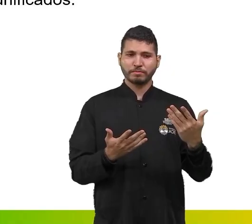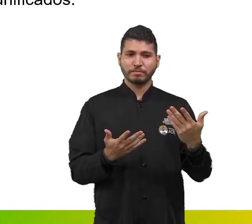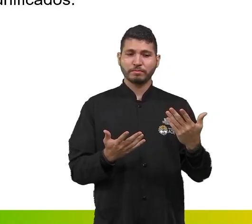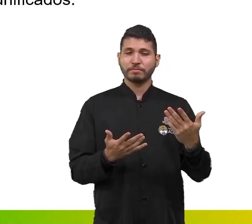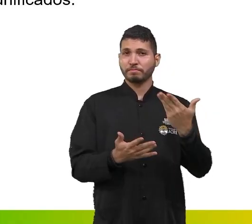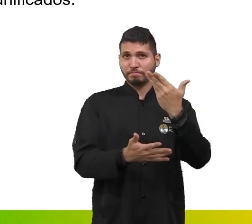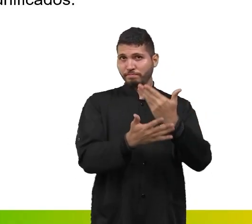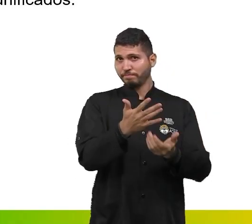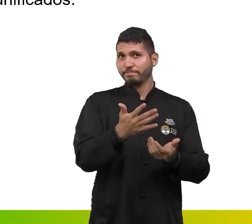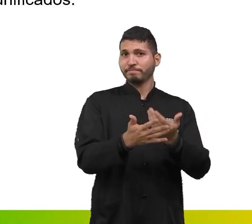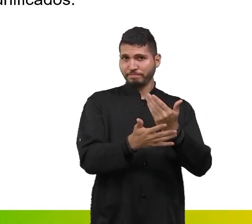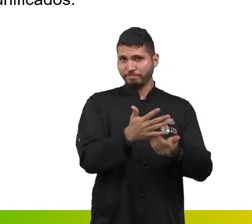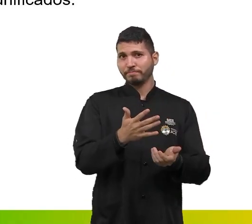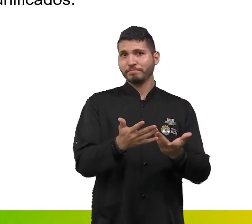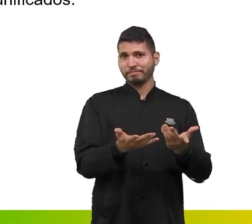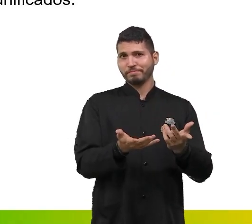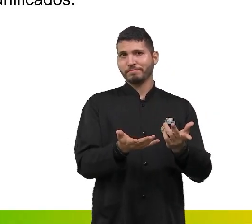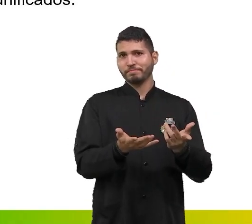e autonomia?